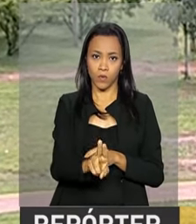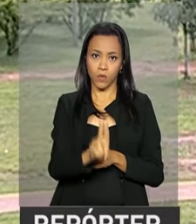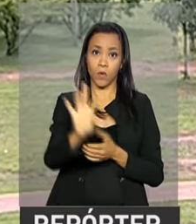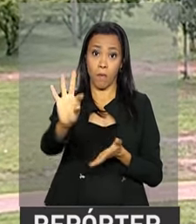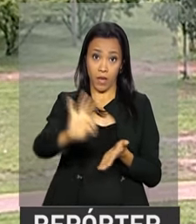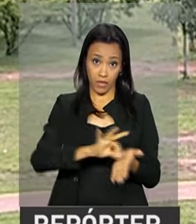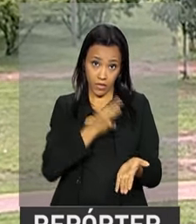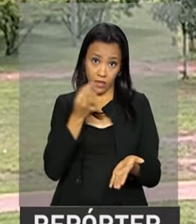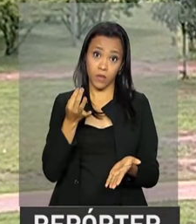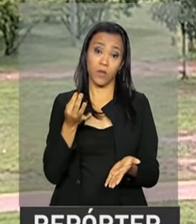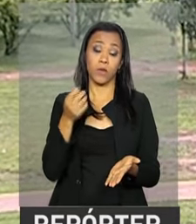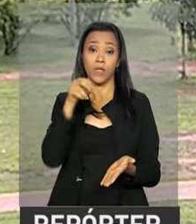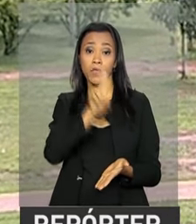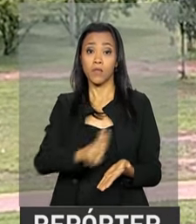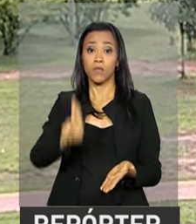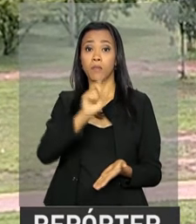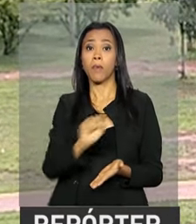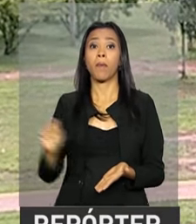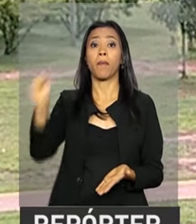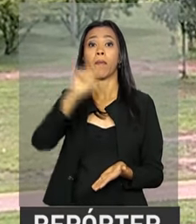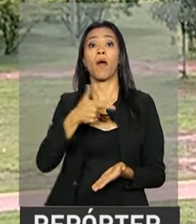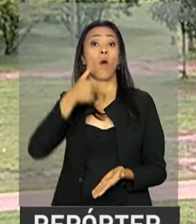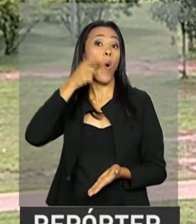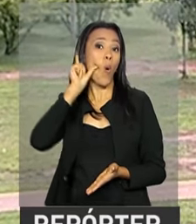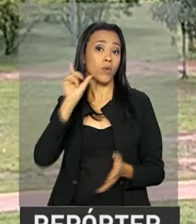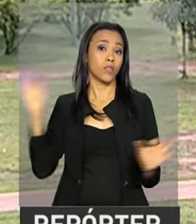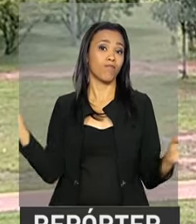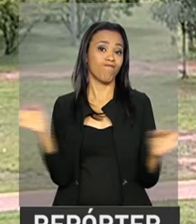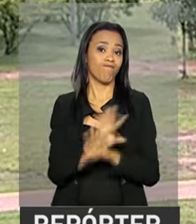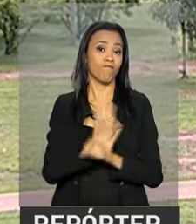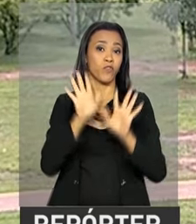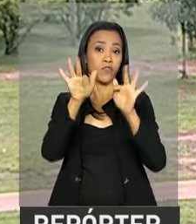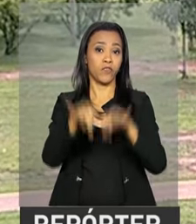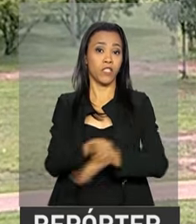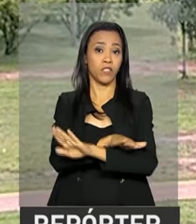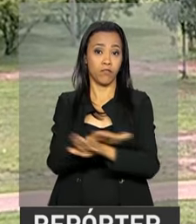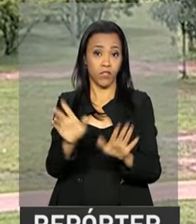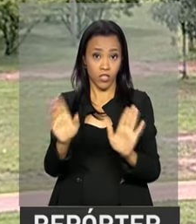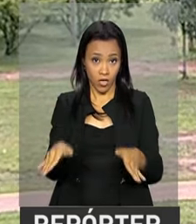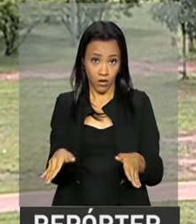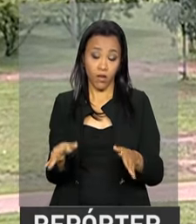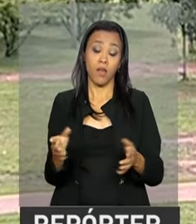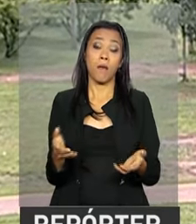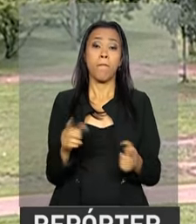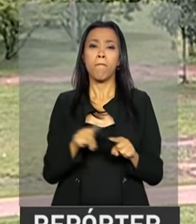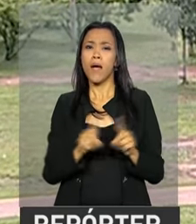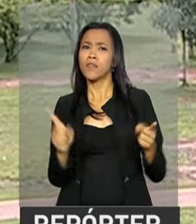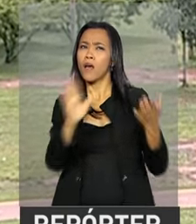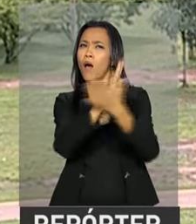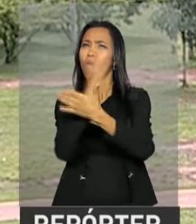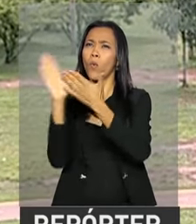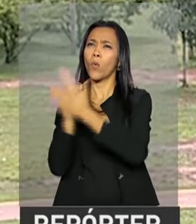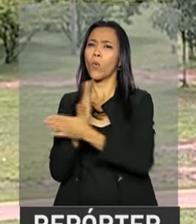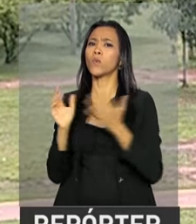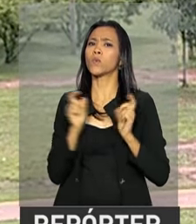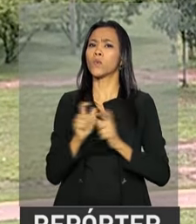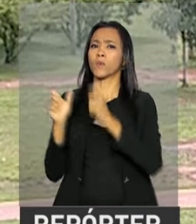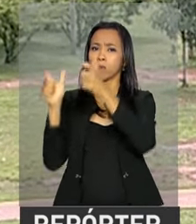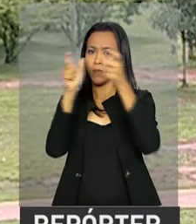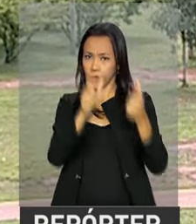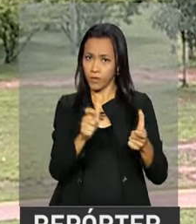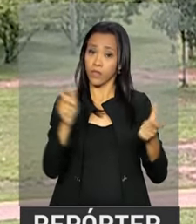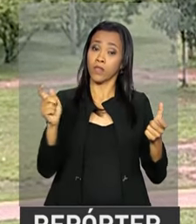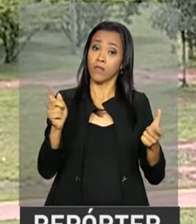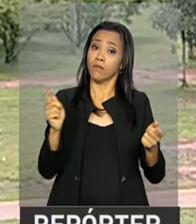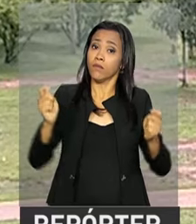matrícula nas instituições de ensino terminou ontem, mas em alguns estabelecimentos de ensino, a